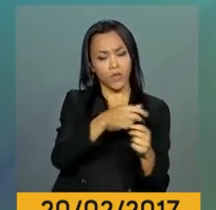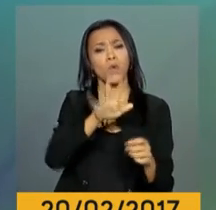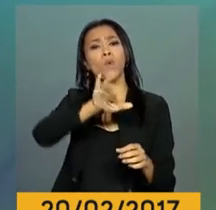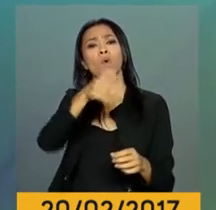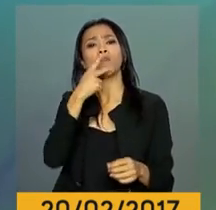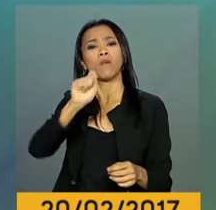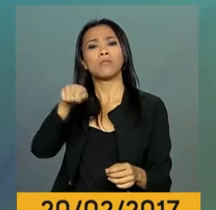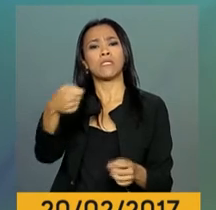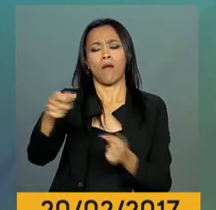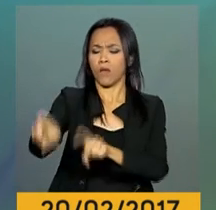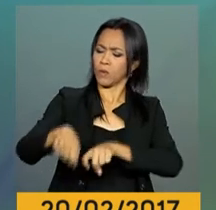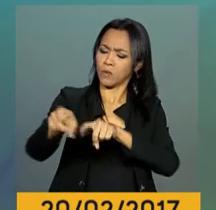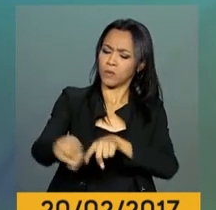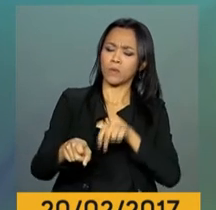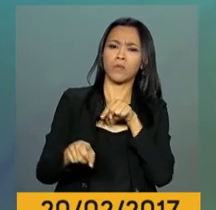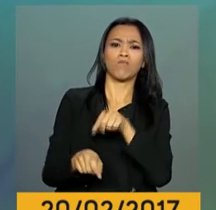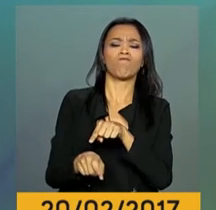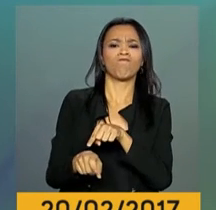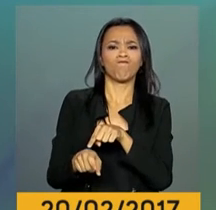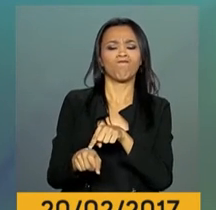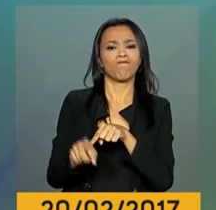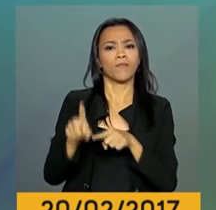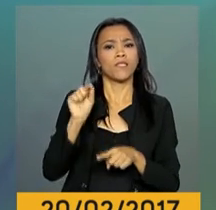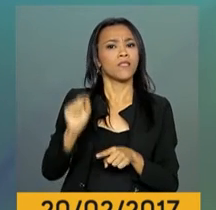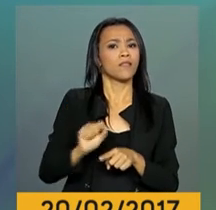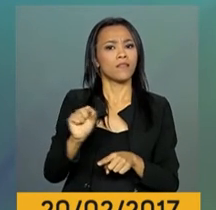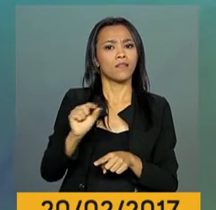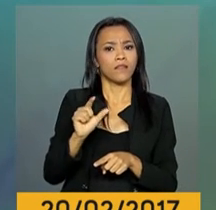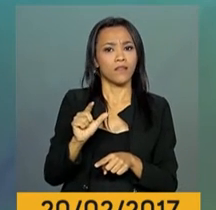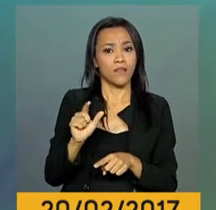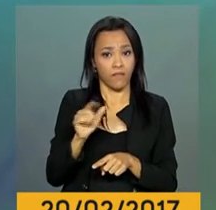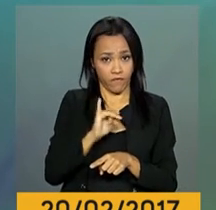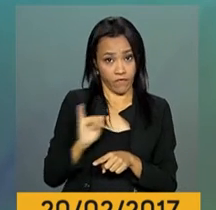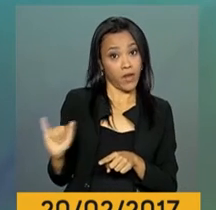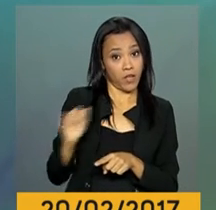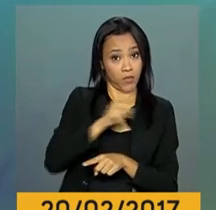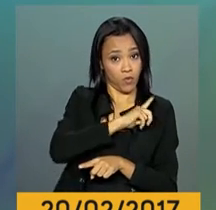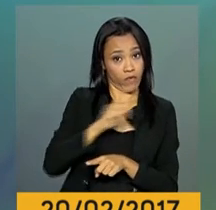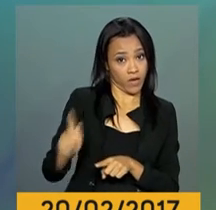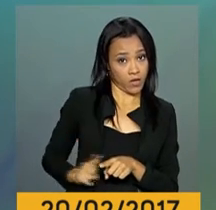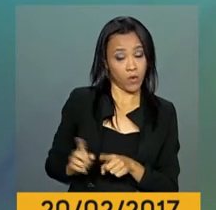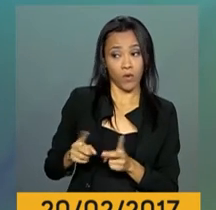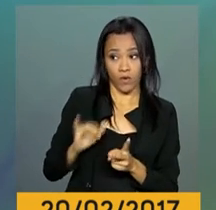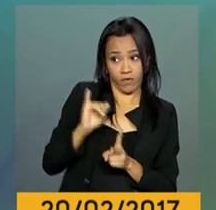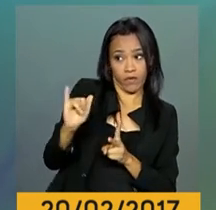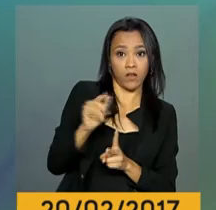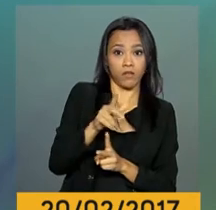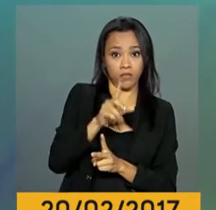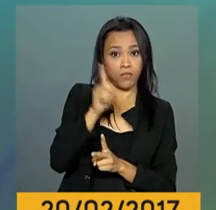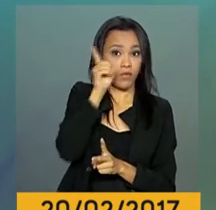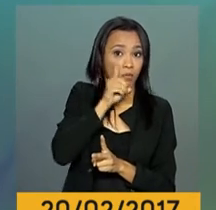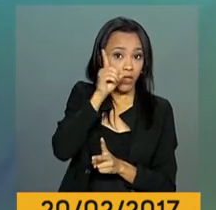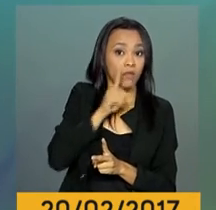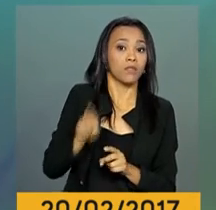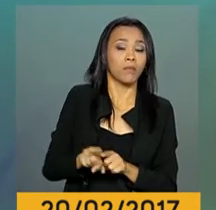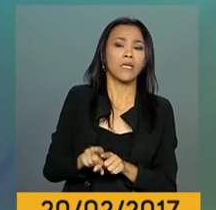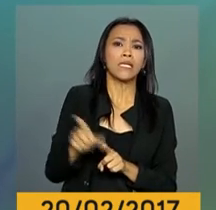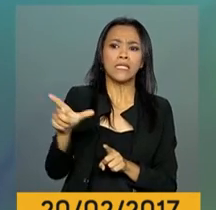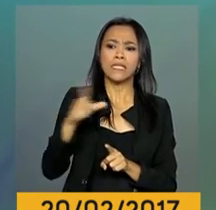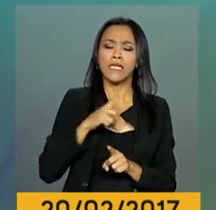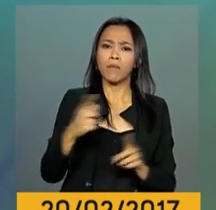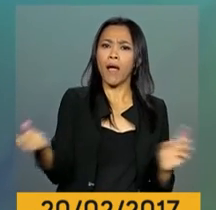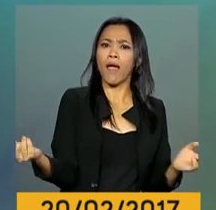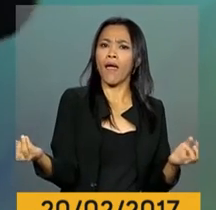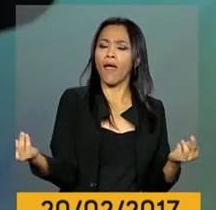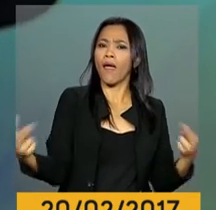uma conotação, uma conexão, governador e deputado Fernando Capiz, muito grande com a indústria,